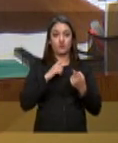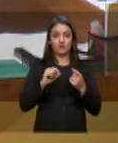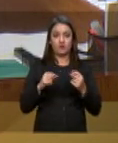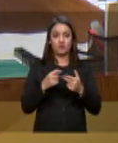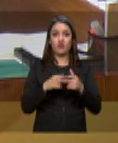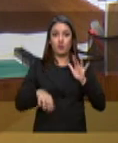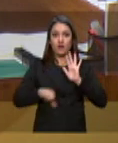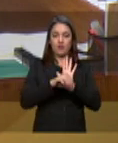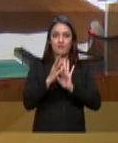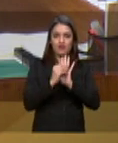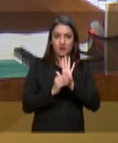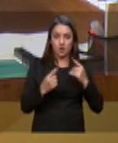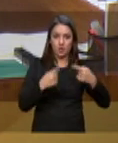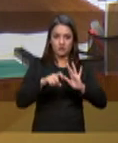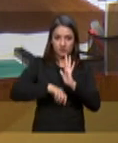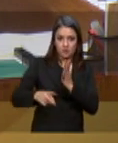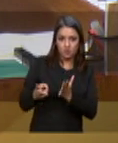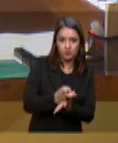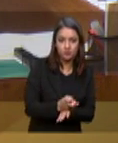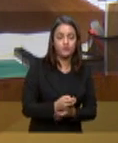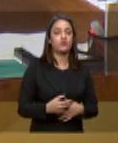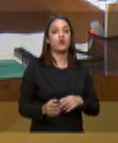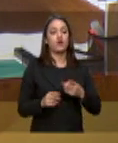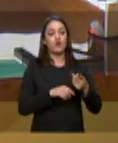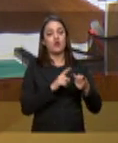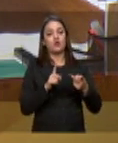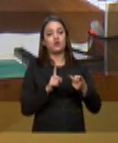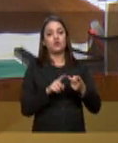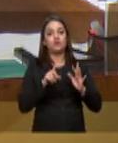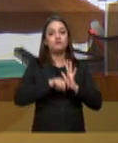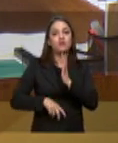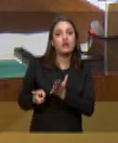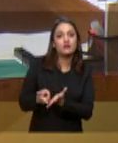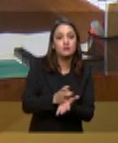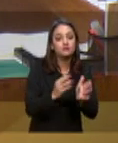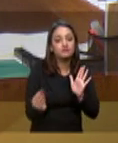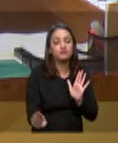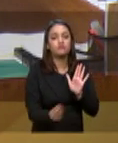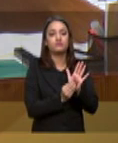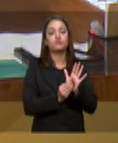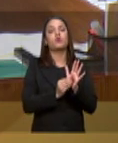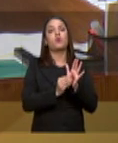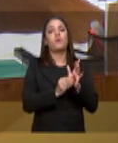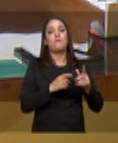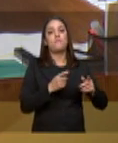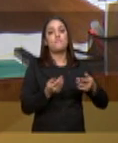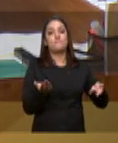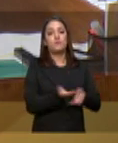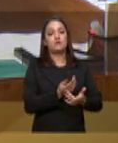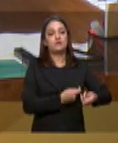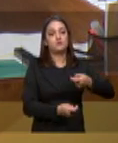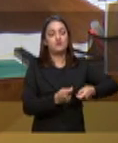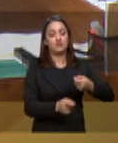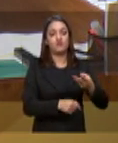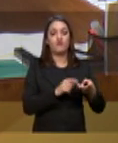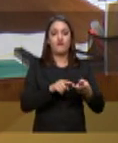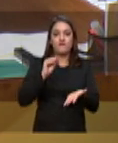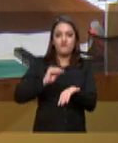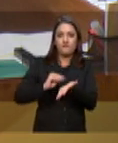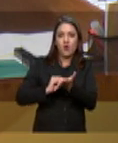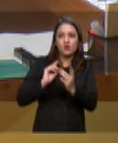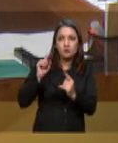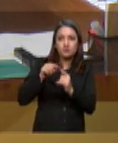tributária. Lançamento do tributo pendente de decisão definitiva do processo administrativo. Falta de justa causa para ação